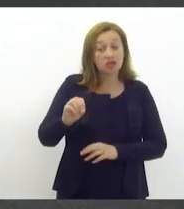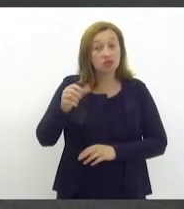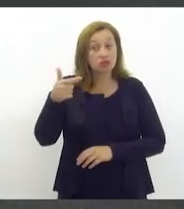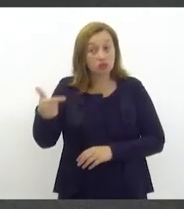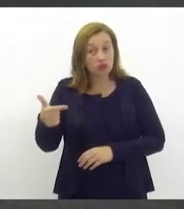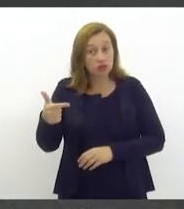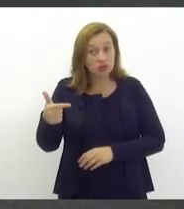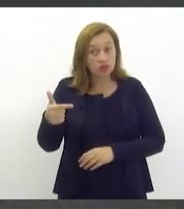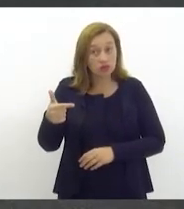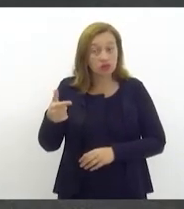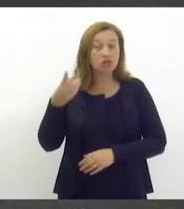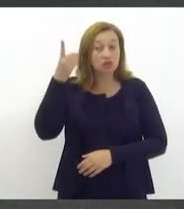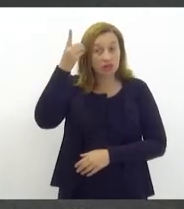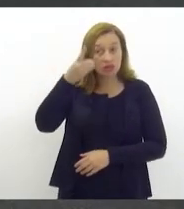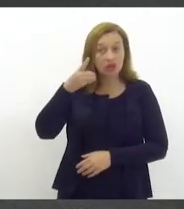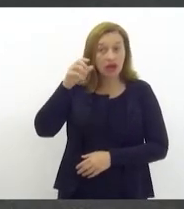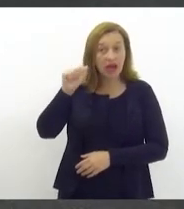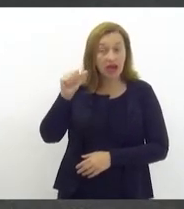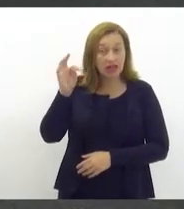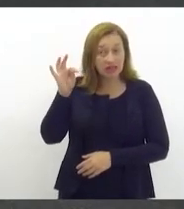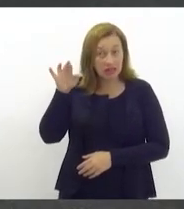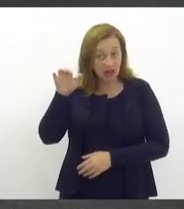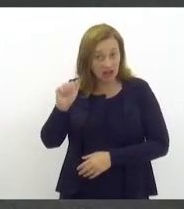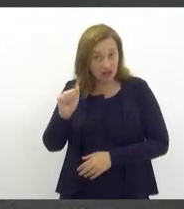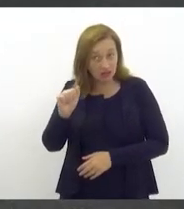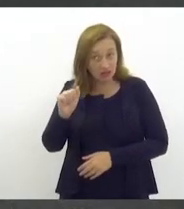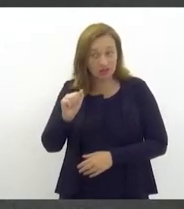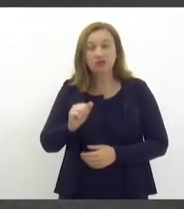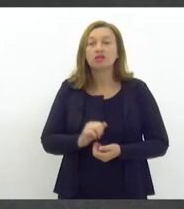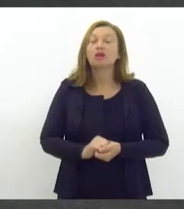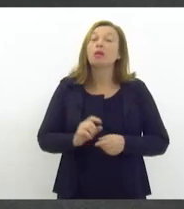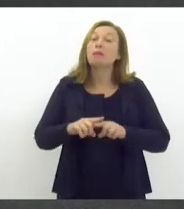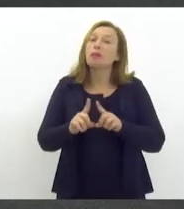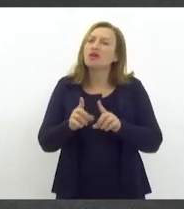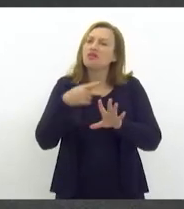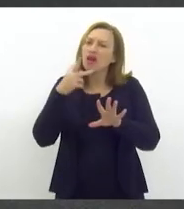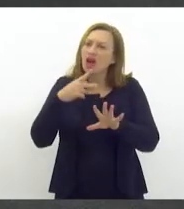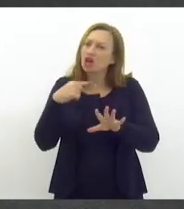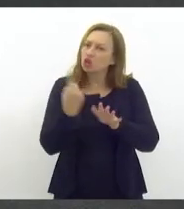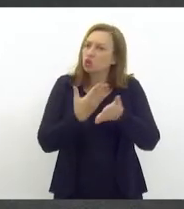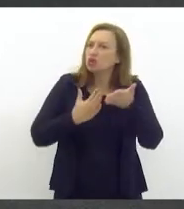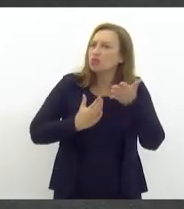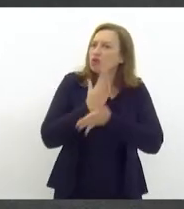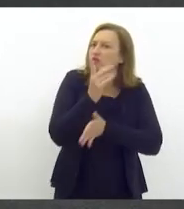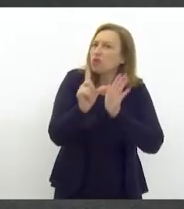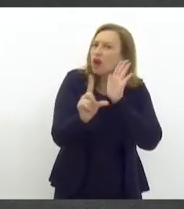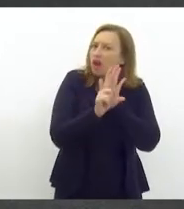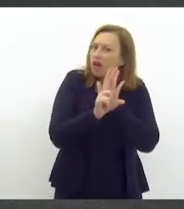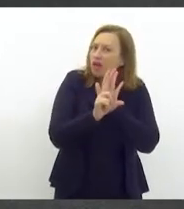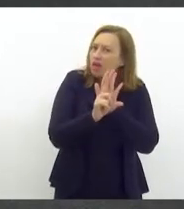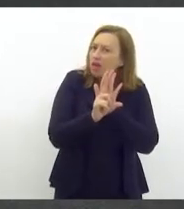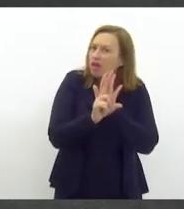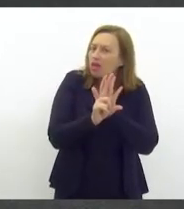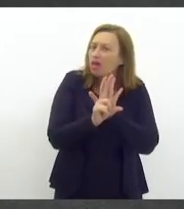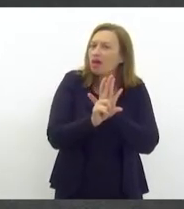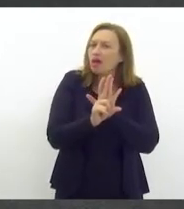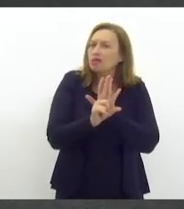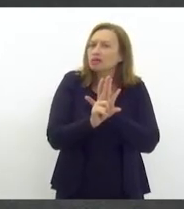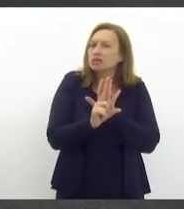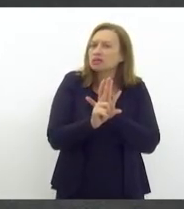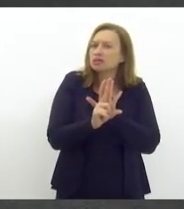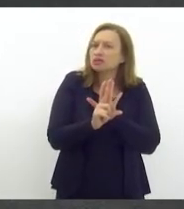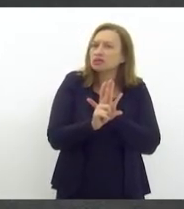do combativo deputado Átila Nunes. Só dizer que nós aprovamos uma lei